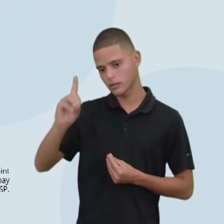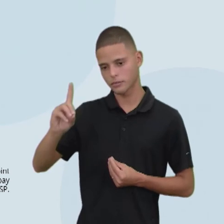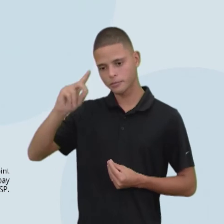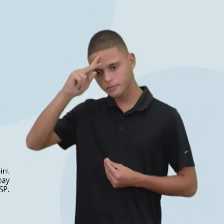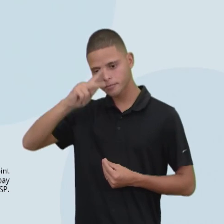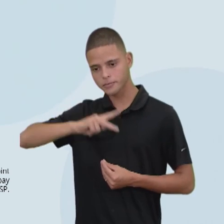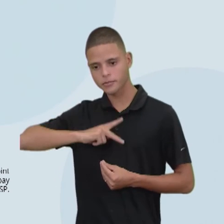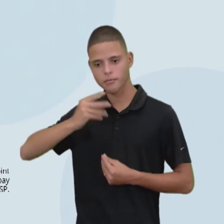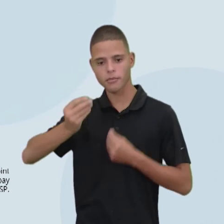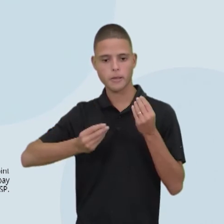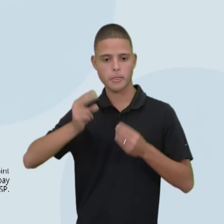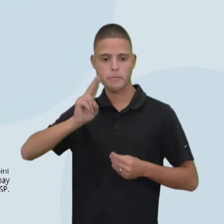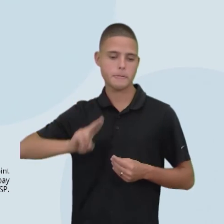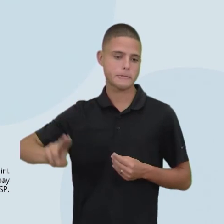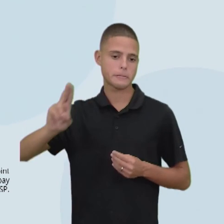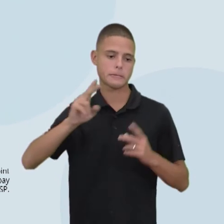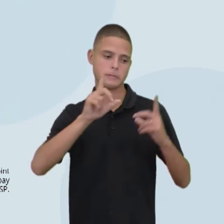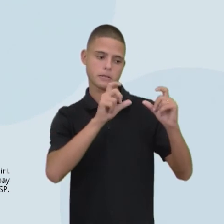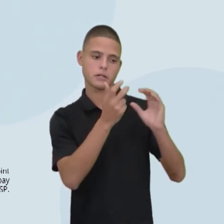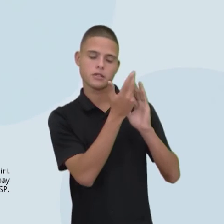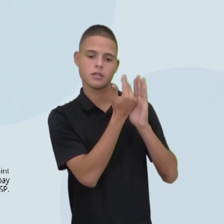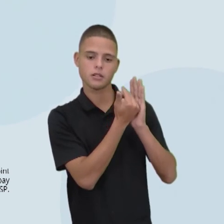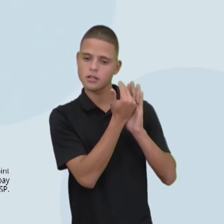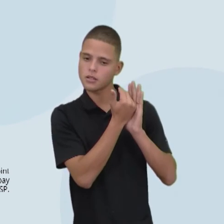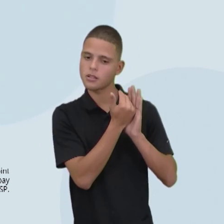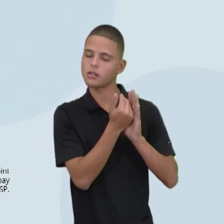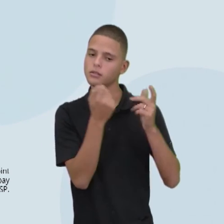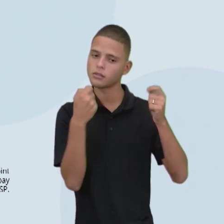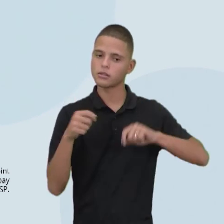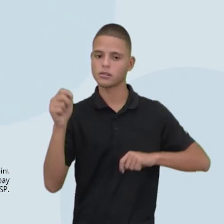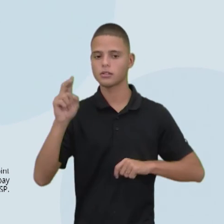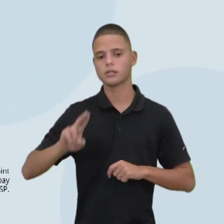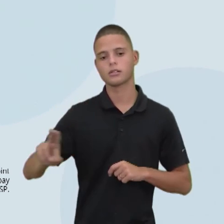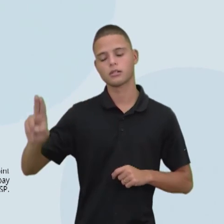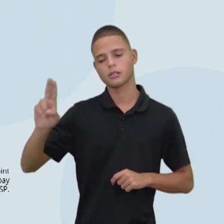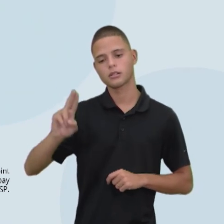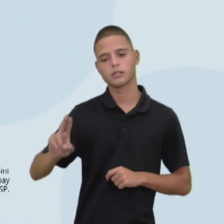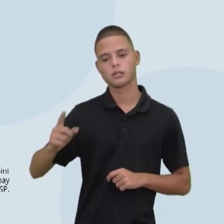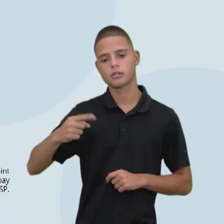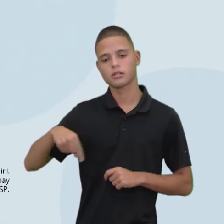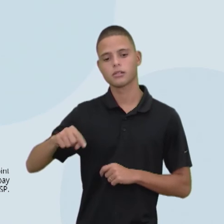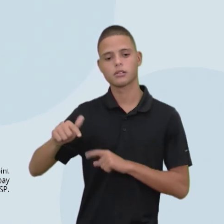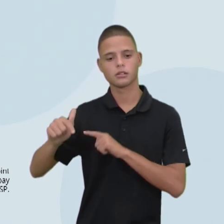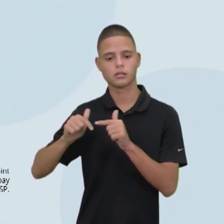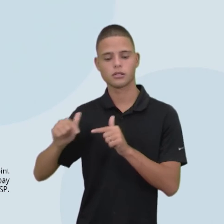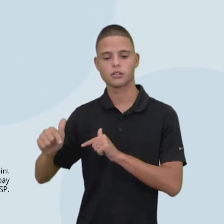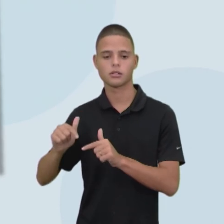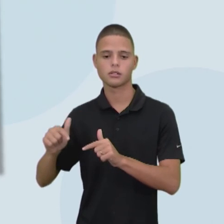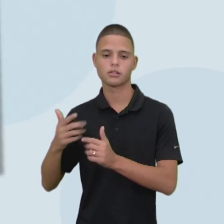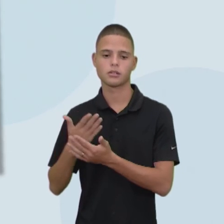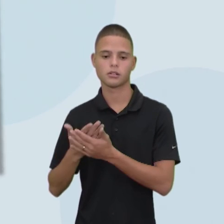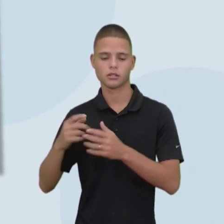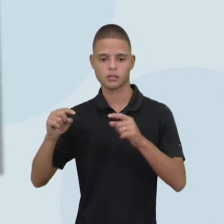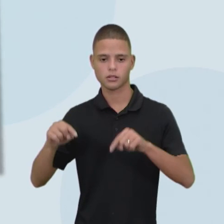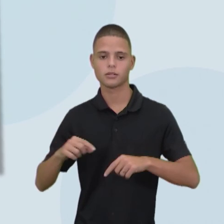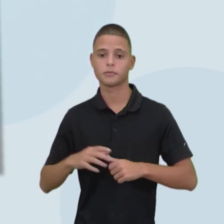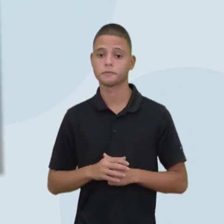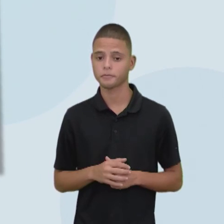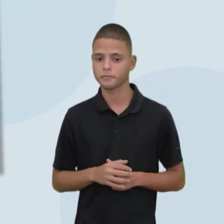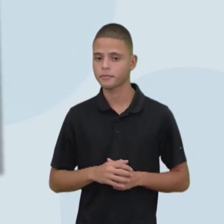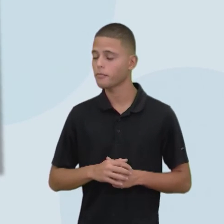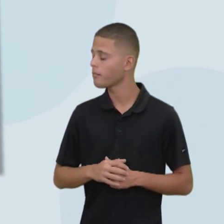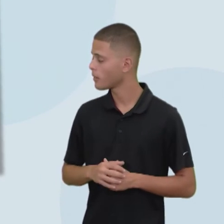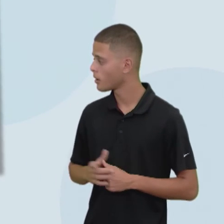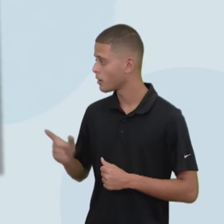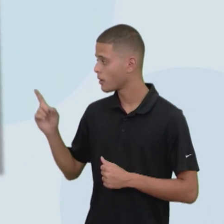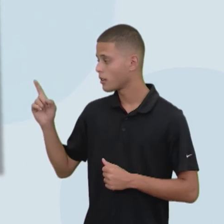como a gente pode utilizar as imagens ou não devidas, né? Que é uma das coisas que a gente trabalha bastante aqui nas nossas aulas também, tá certo?